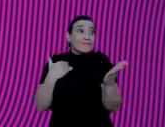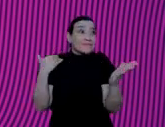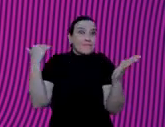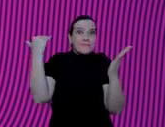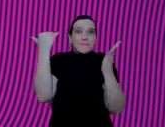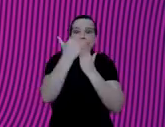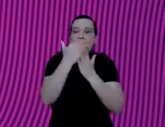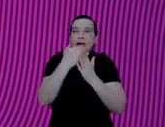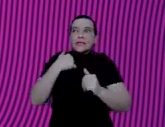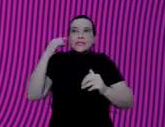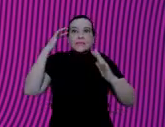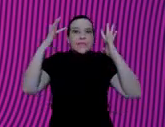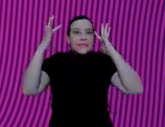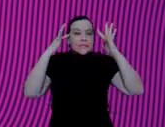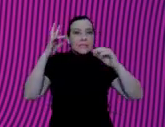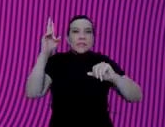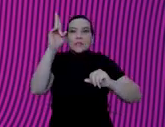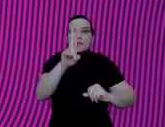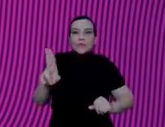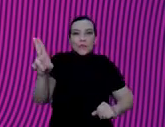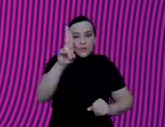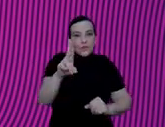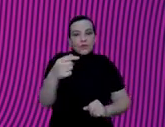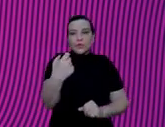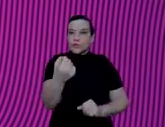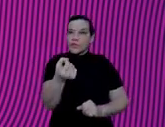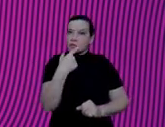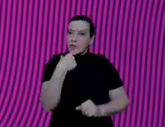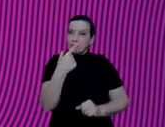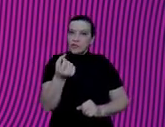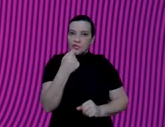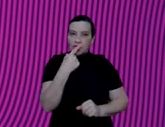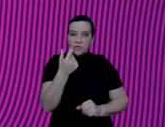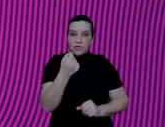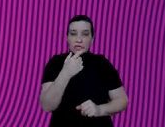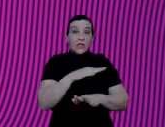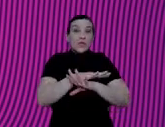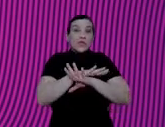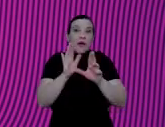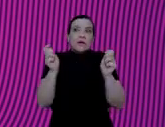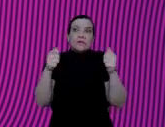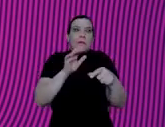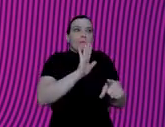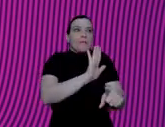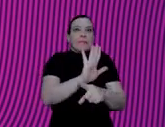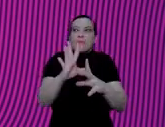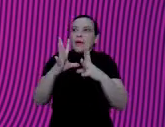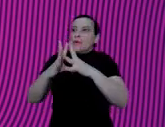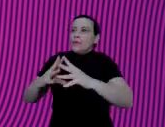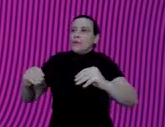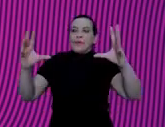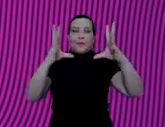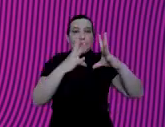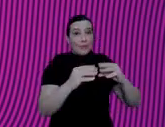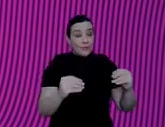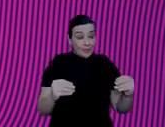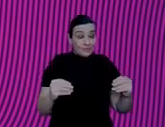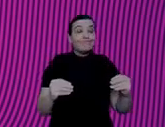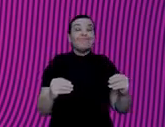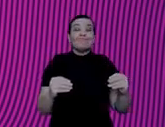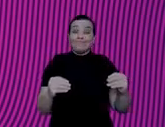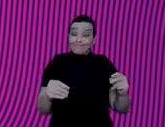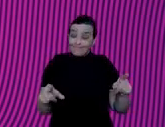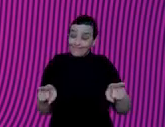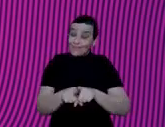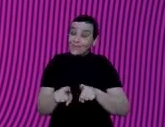uso da medicação apenas como a solução para o sofrimento mental. E aí, com essas consequências, inclusive, de acabar se estendendo,